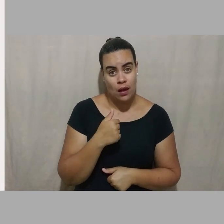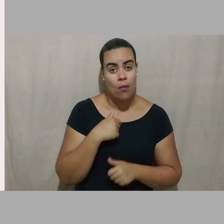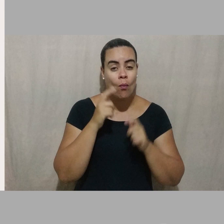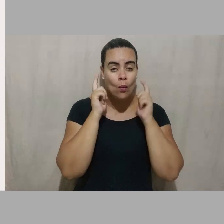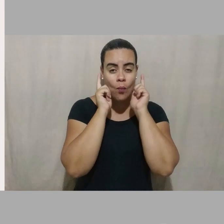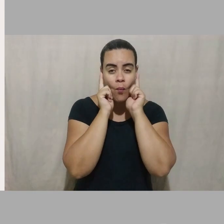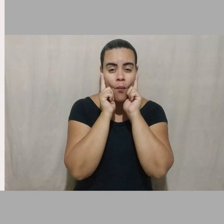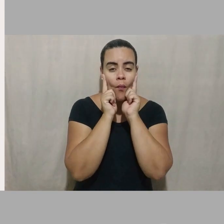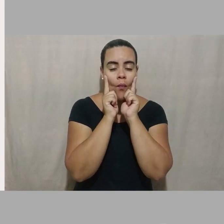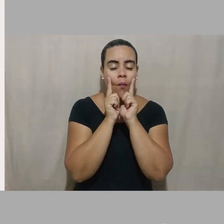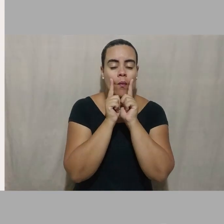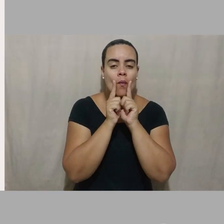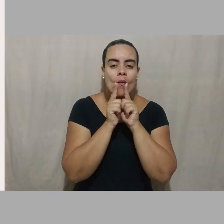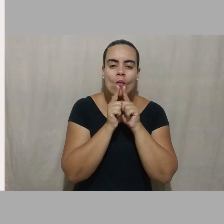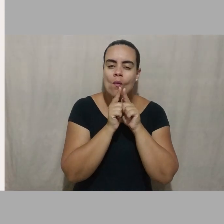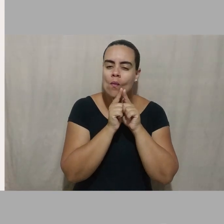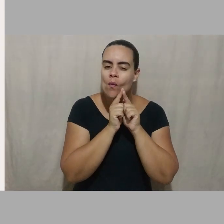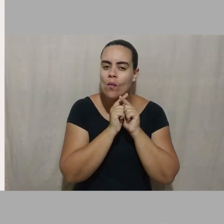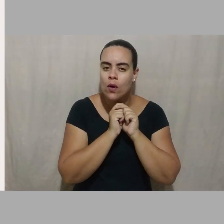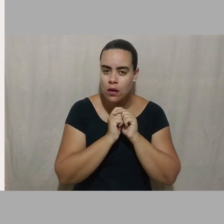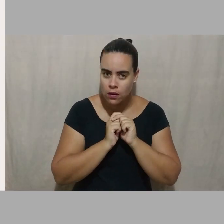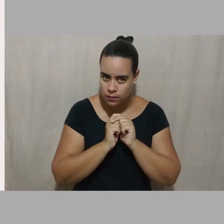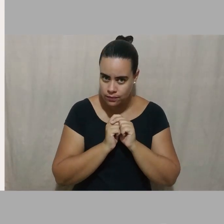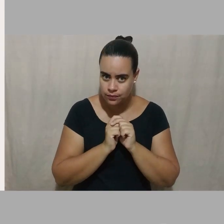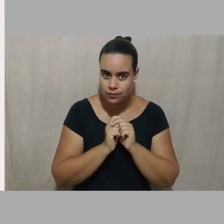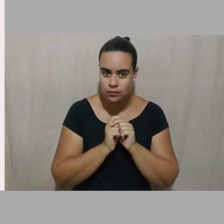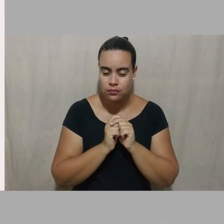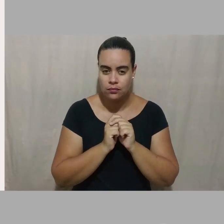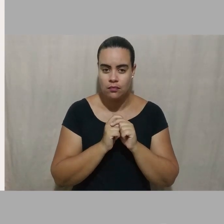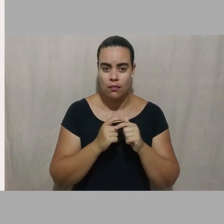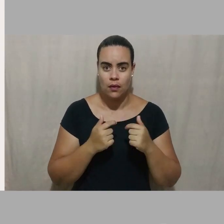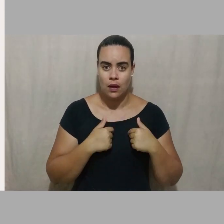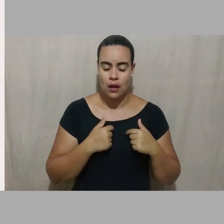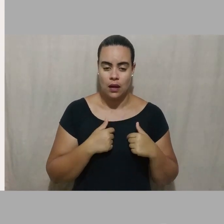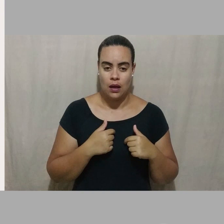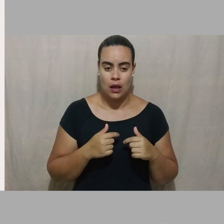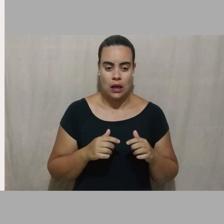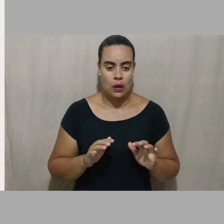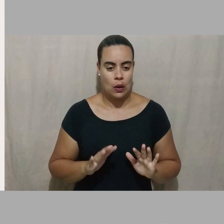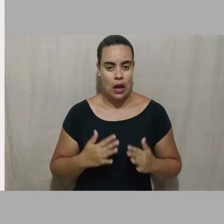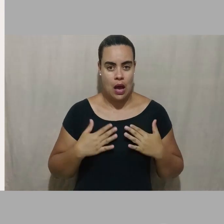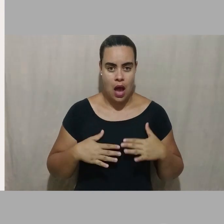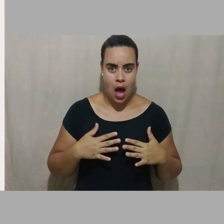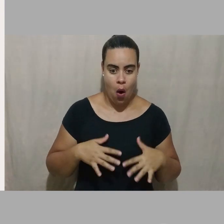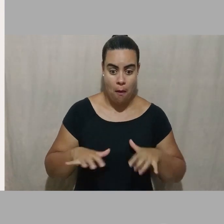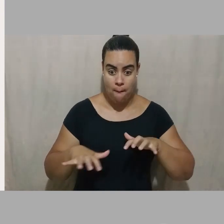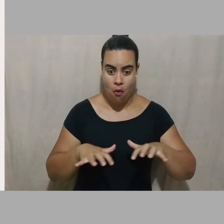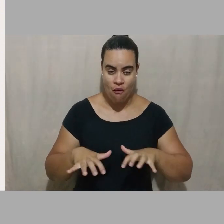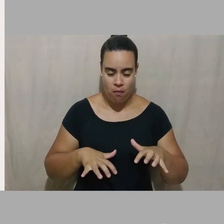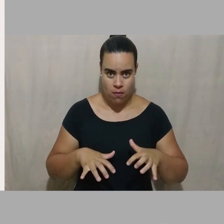Eu trouxe o queixo lisinho, fiz uma composição de gestos exageradamente contidos e